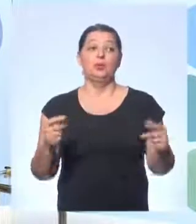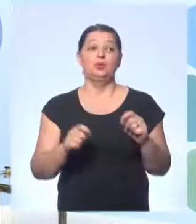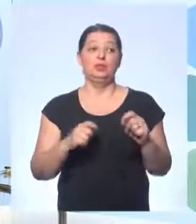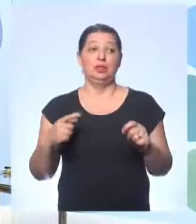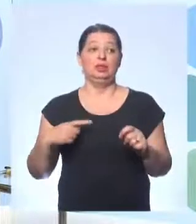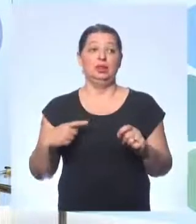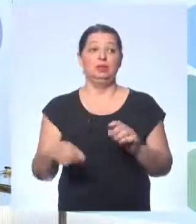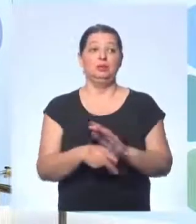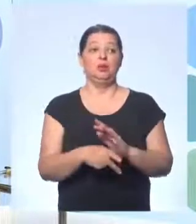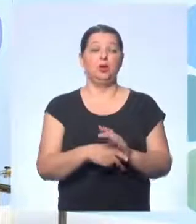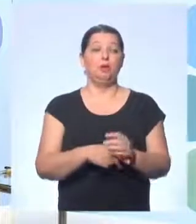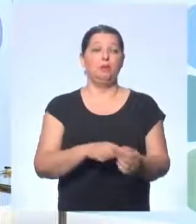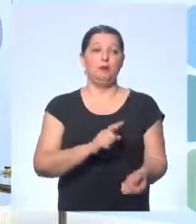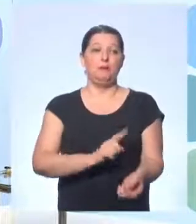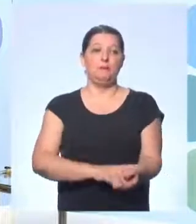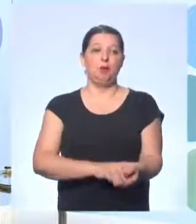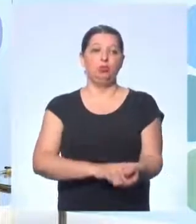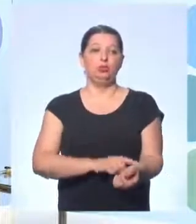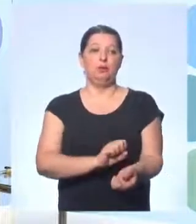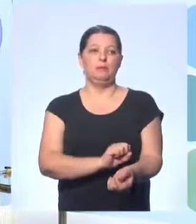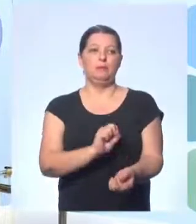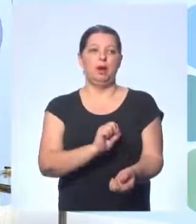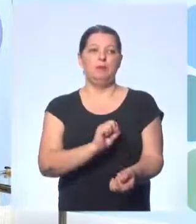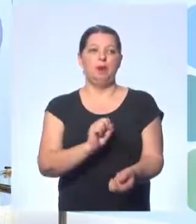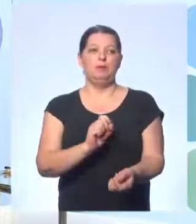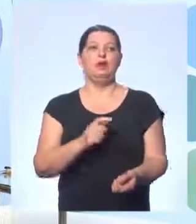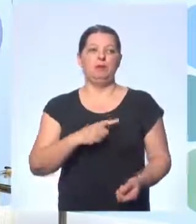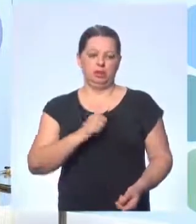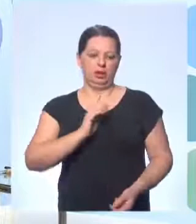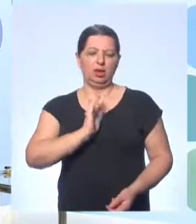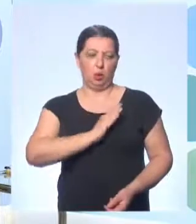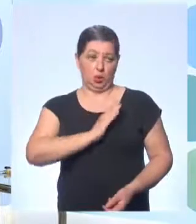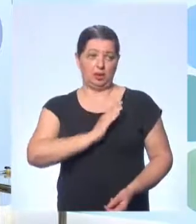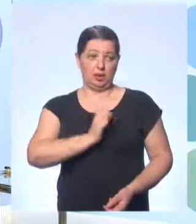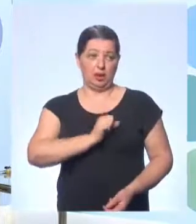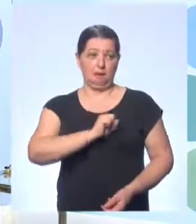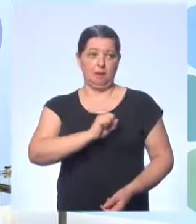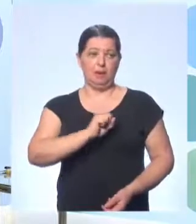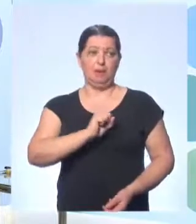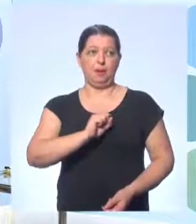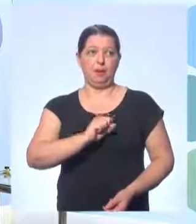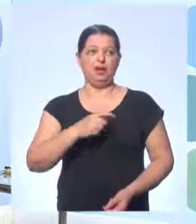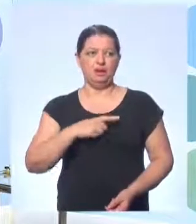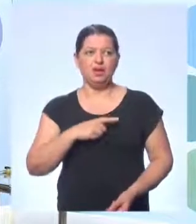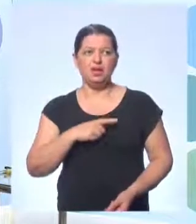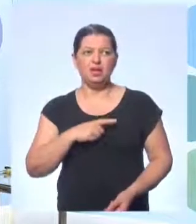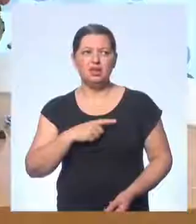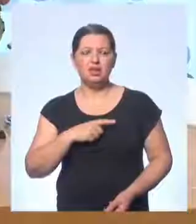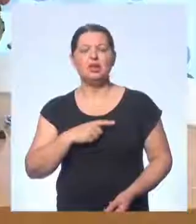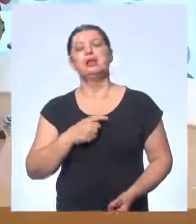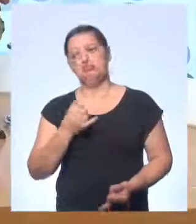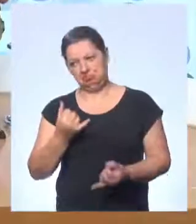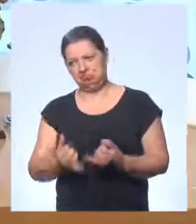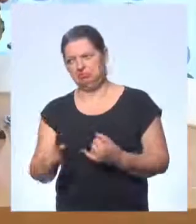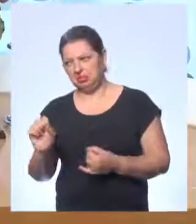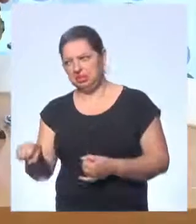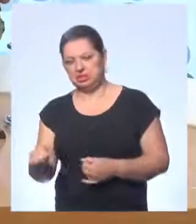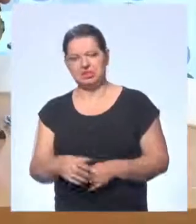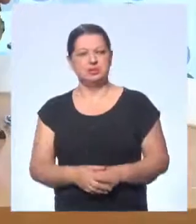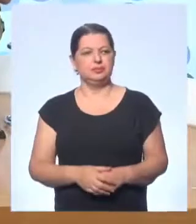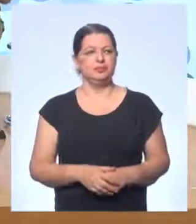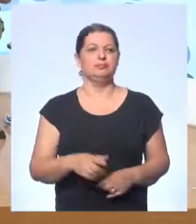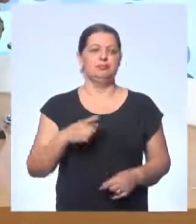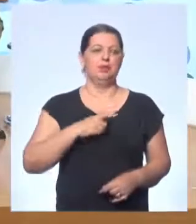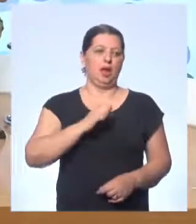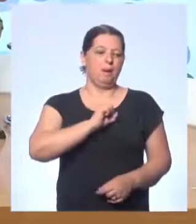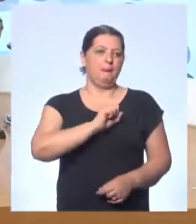um pulso, uma pulsação. Então, todos nós que temos coração, né? Você tem coração, Anderson? Tenho, parece que eu tenho, sim. Então, seu coração pulsa e o